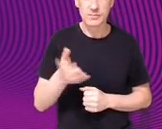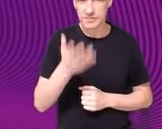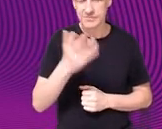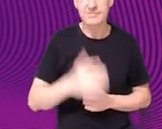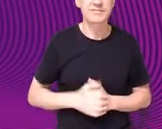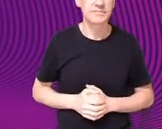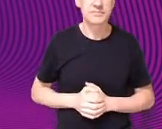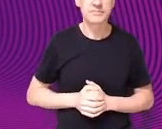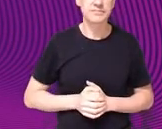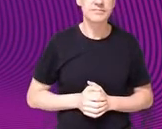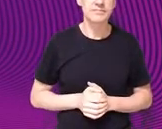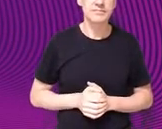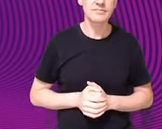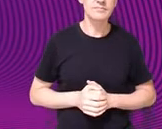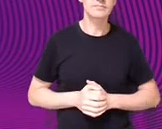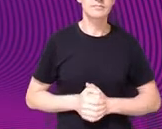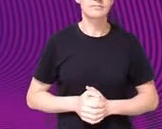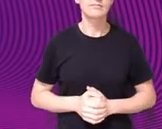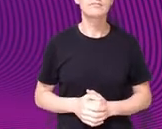Oi, Mantera.